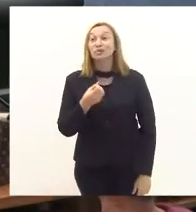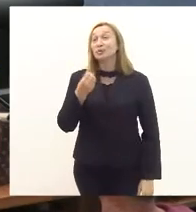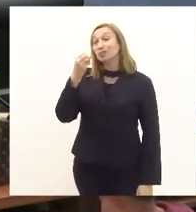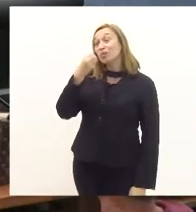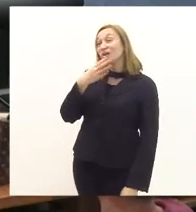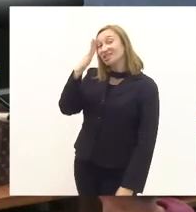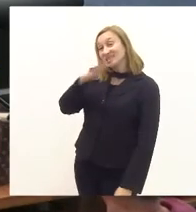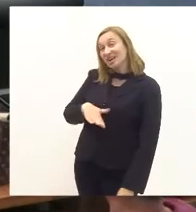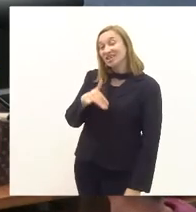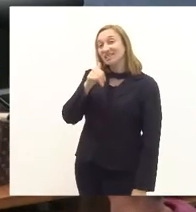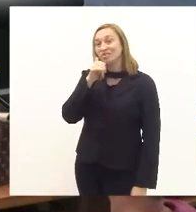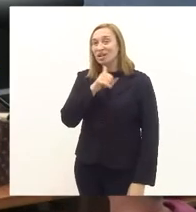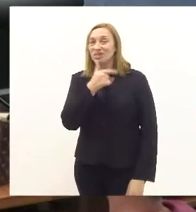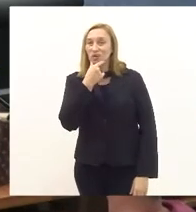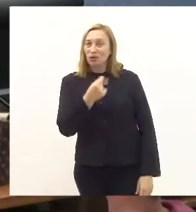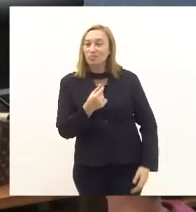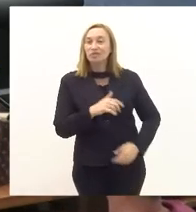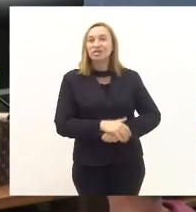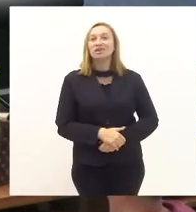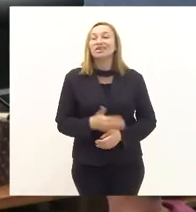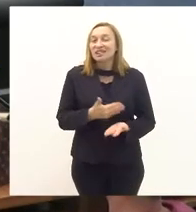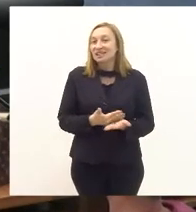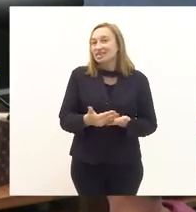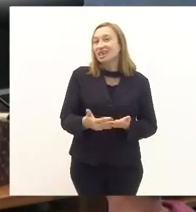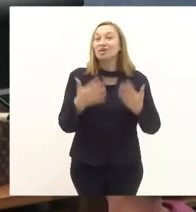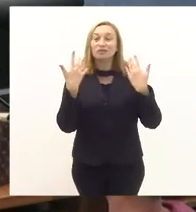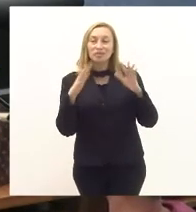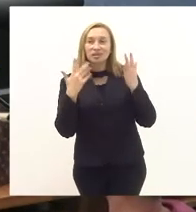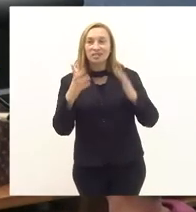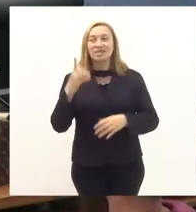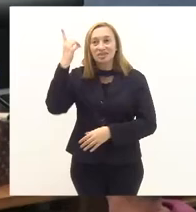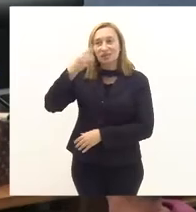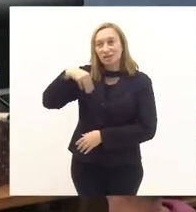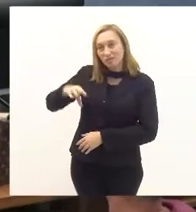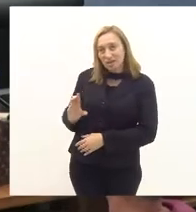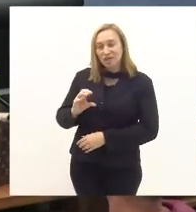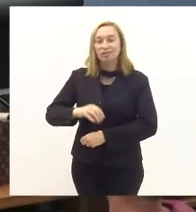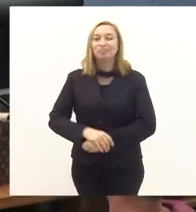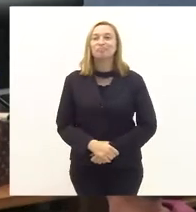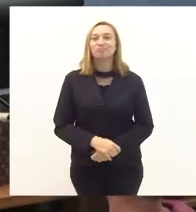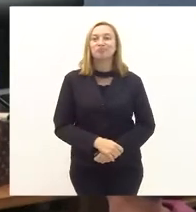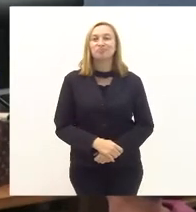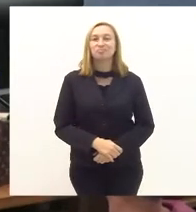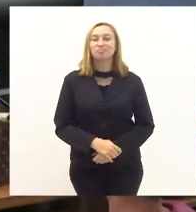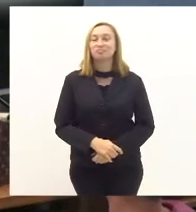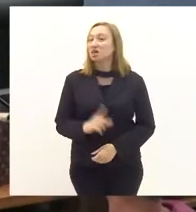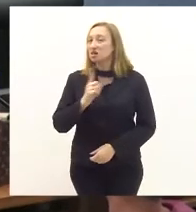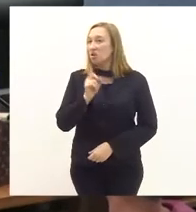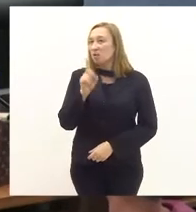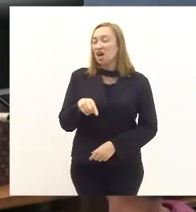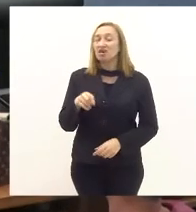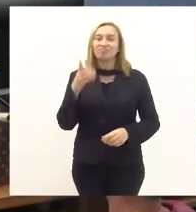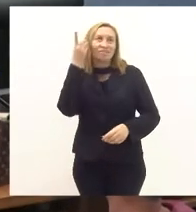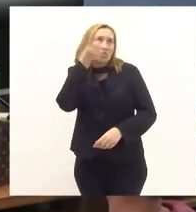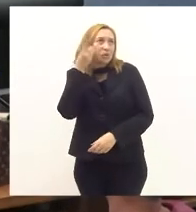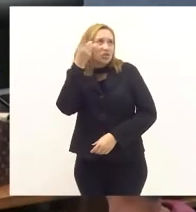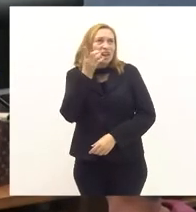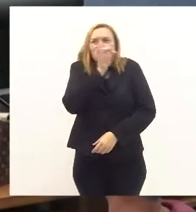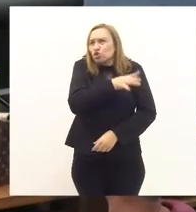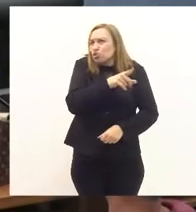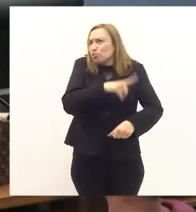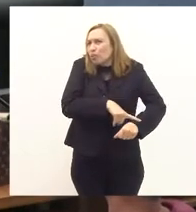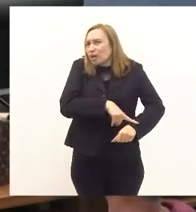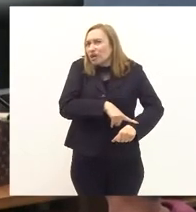todos. Eu queria iniciar saudando o deputado Carlos Mink, que não é um deputado de última